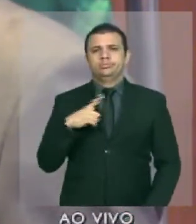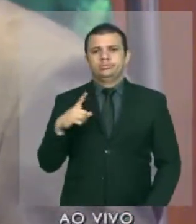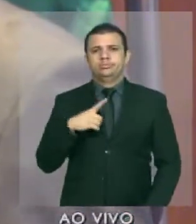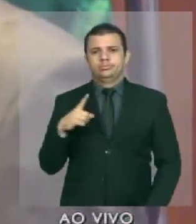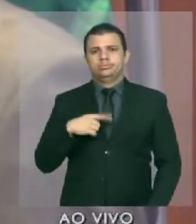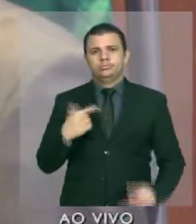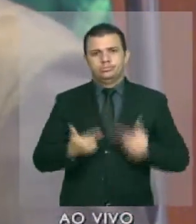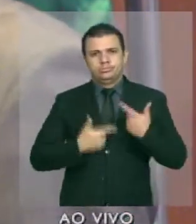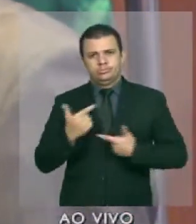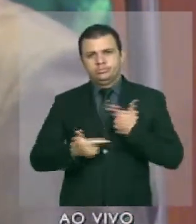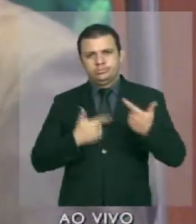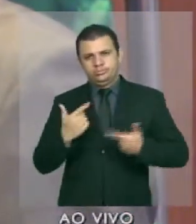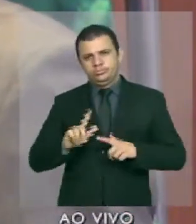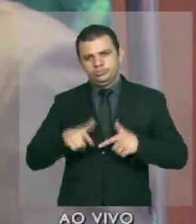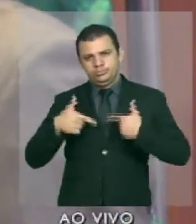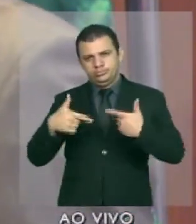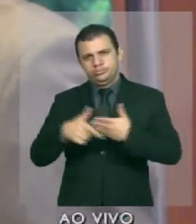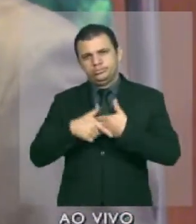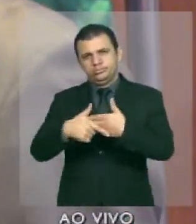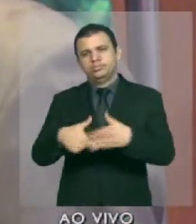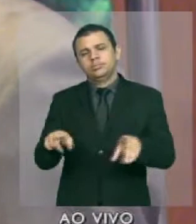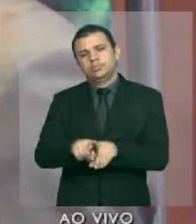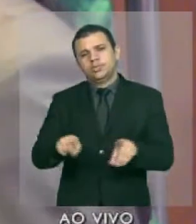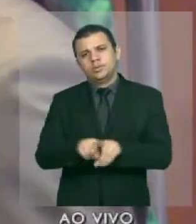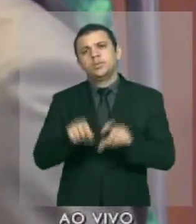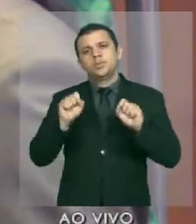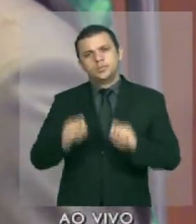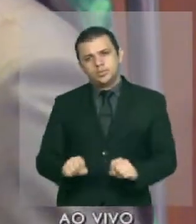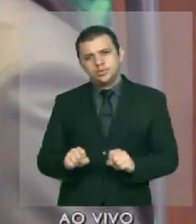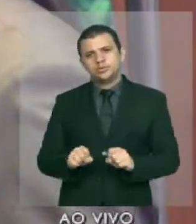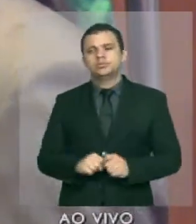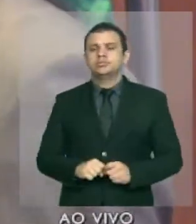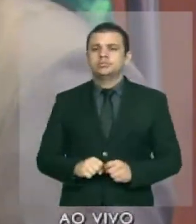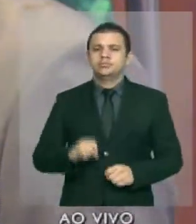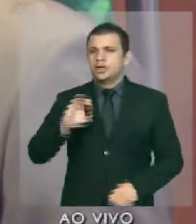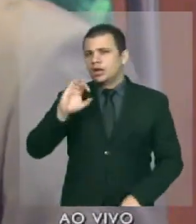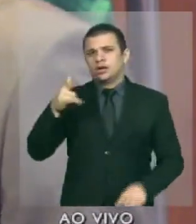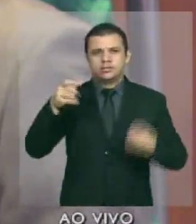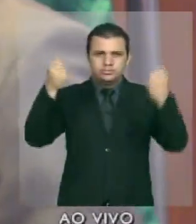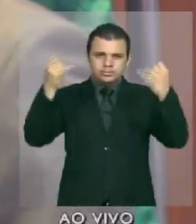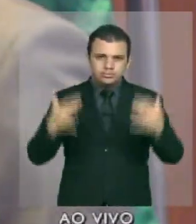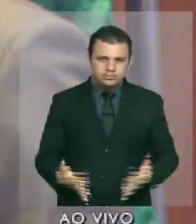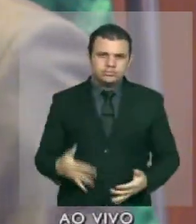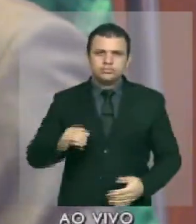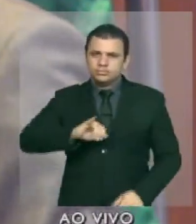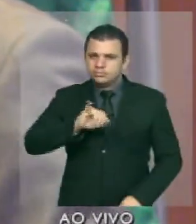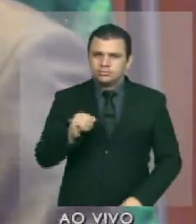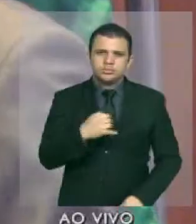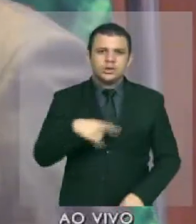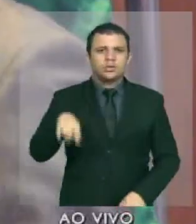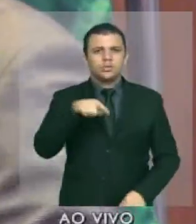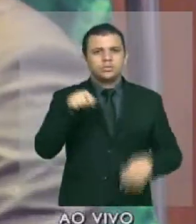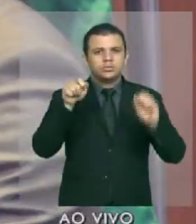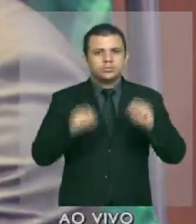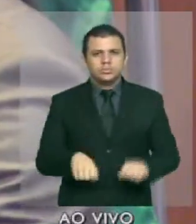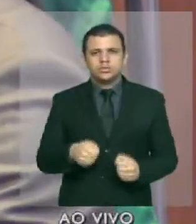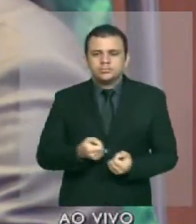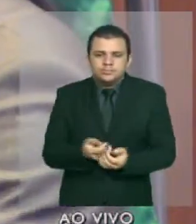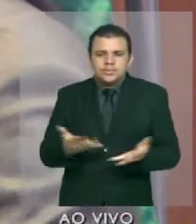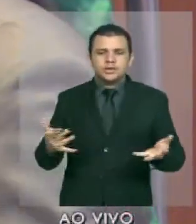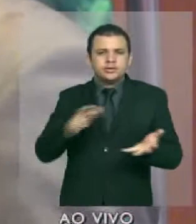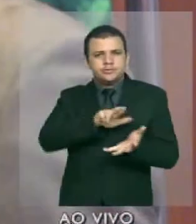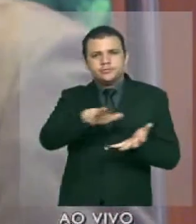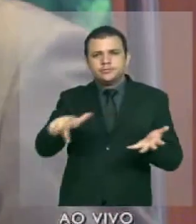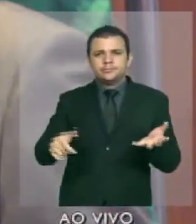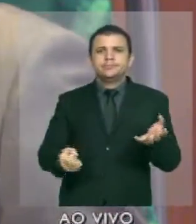iniciativa de trabalho de deixar claro essa oportunidade para que nós possamos também diversificar nossa produtividade